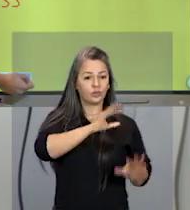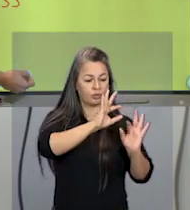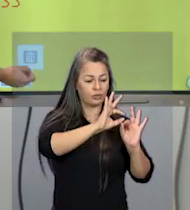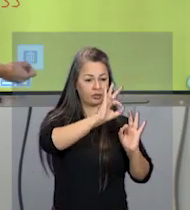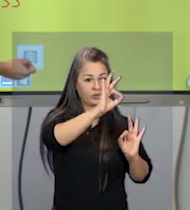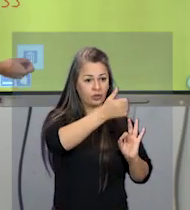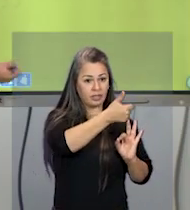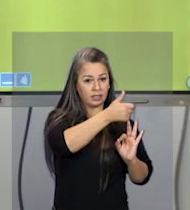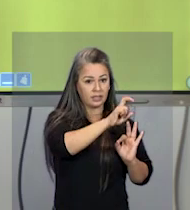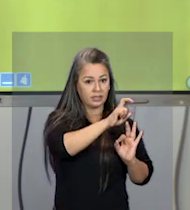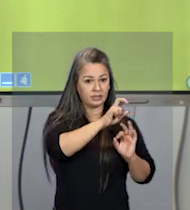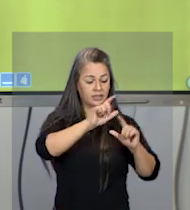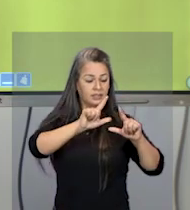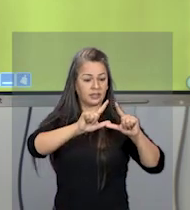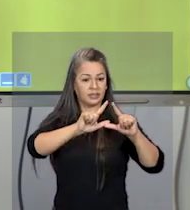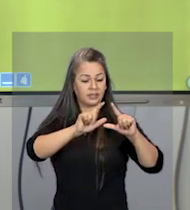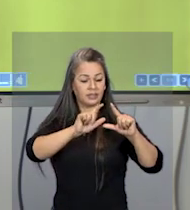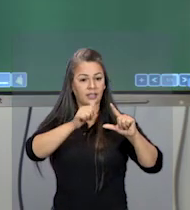10 e 8.